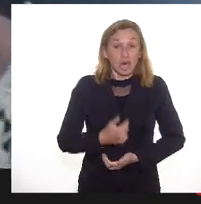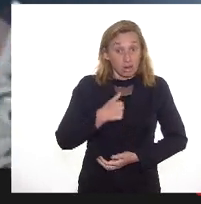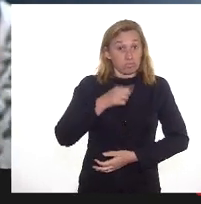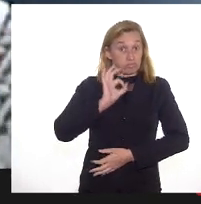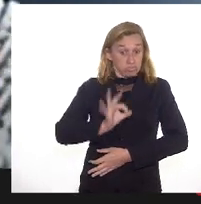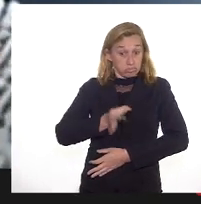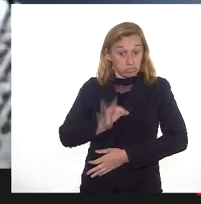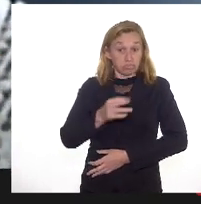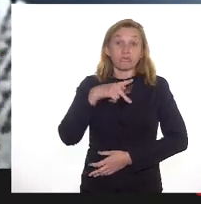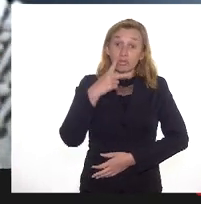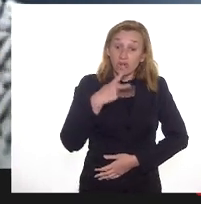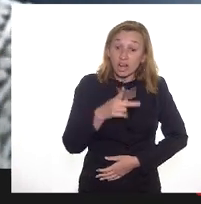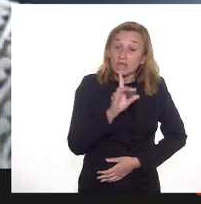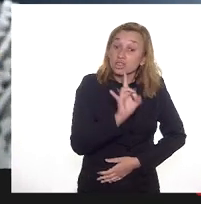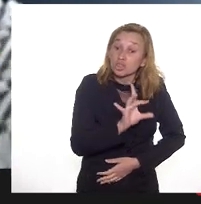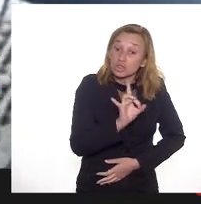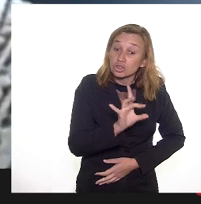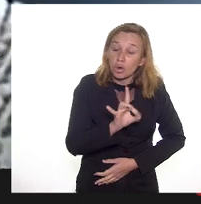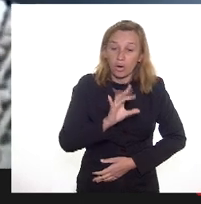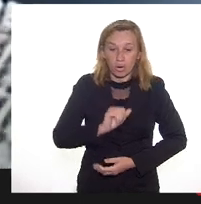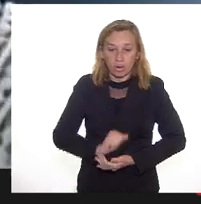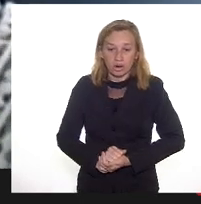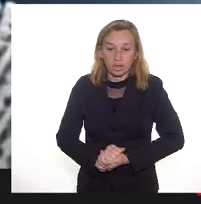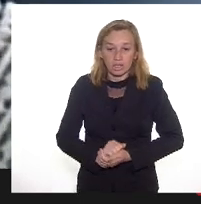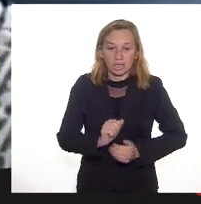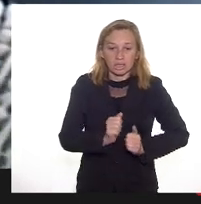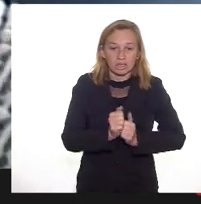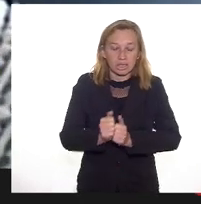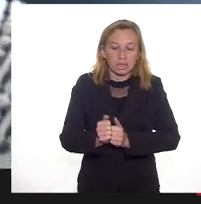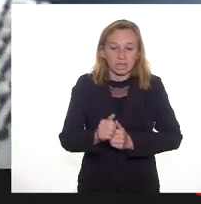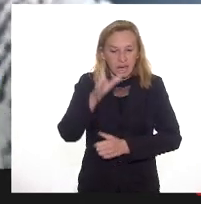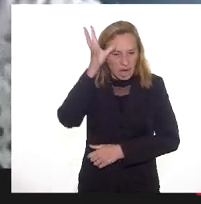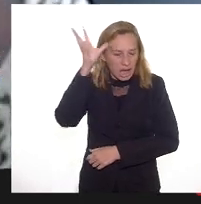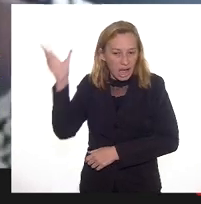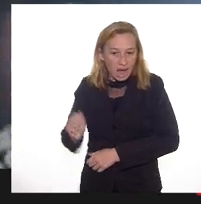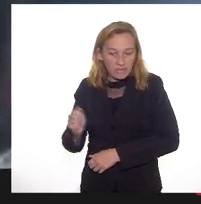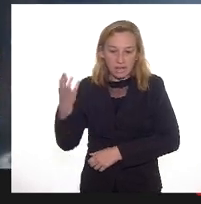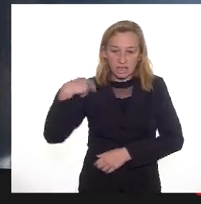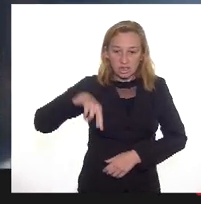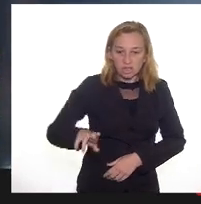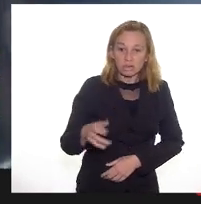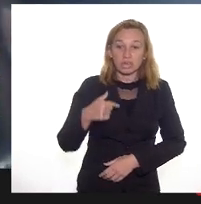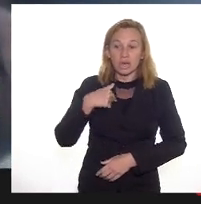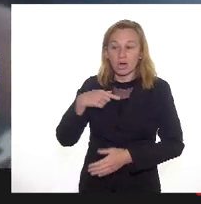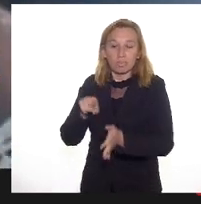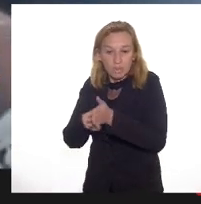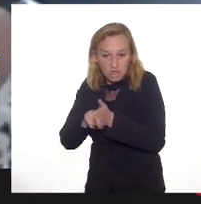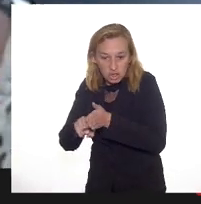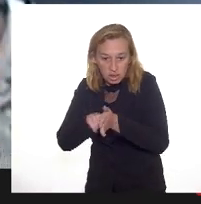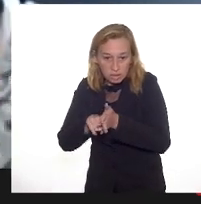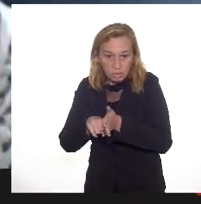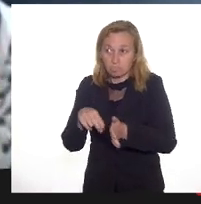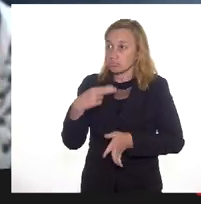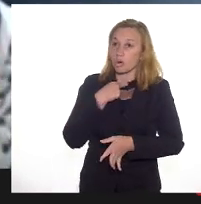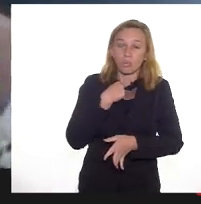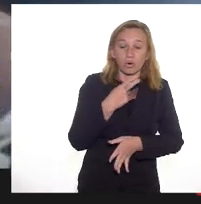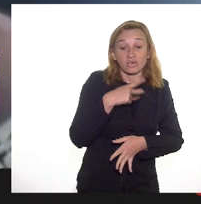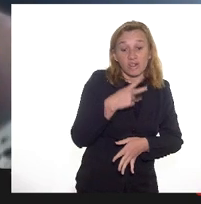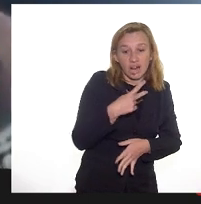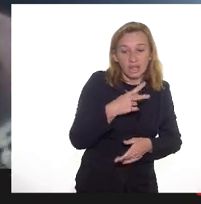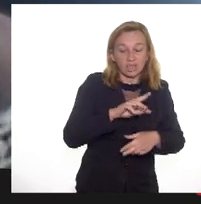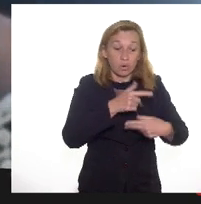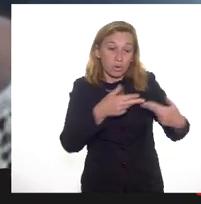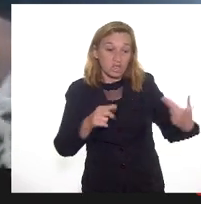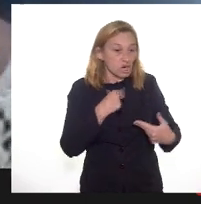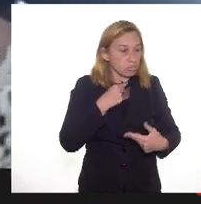aqui estou falando apenas das violências dirigidas aos afro-religiosos, porque é isso que eu pesquiso, né? Eu não posso falar daquilo que eu não